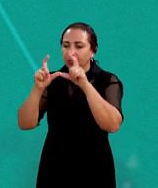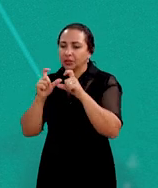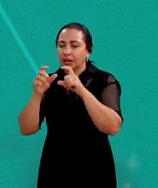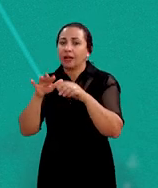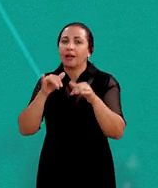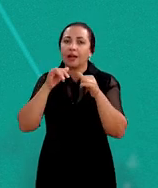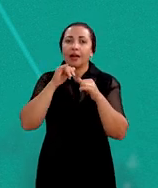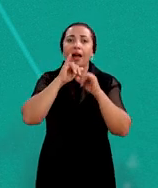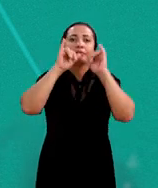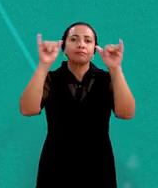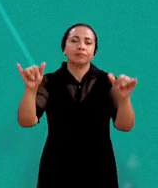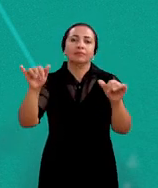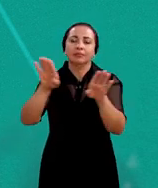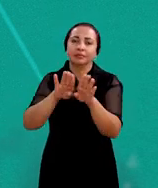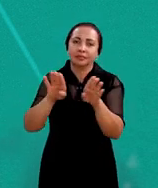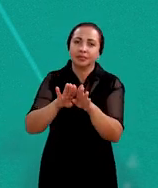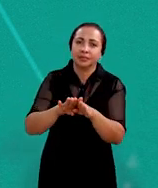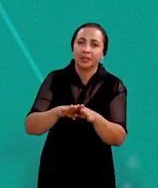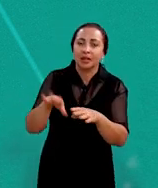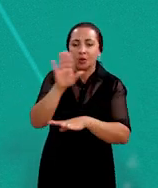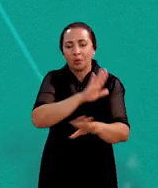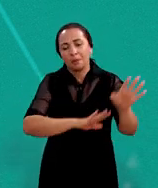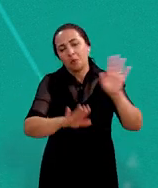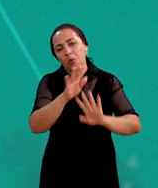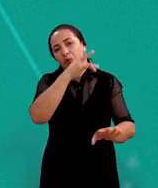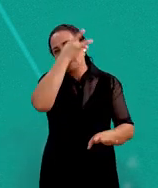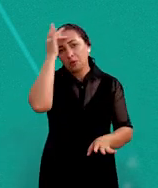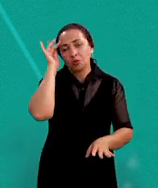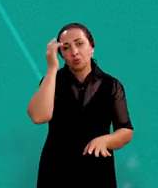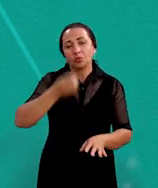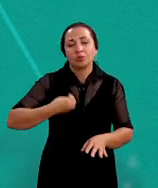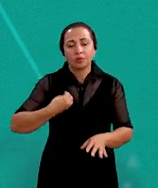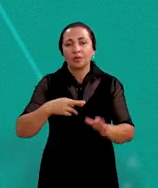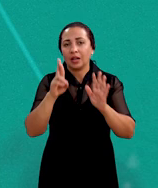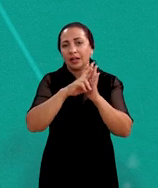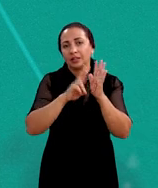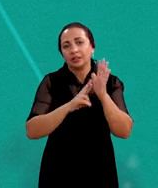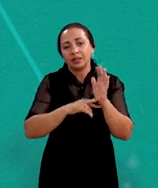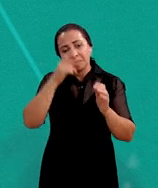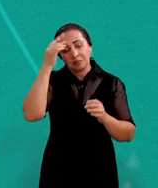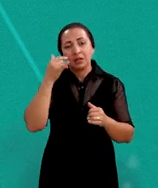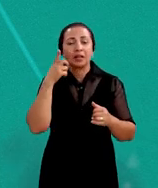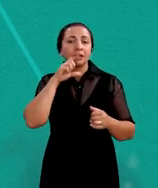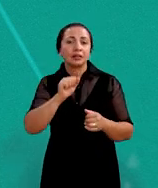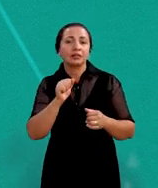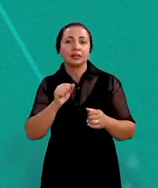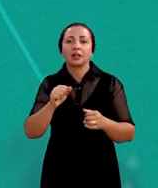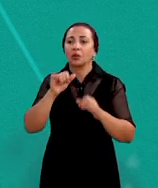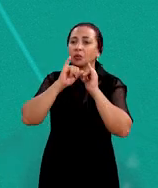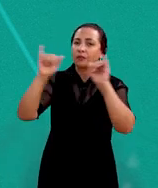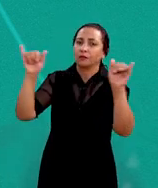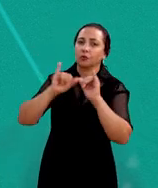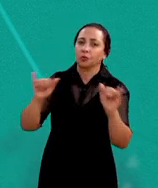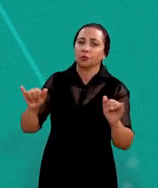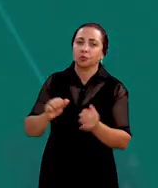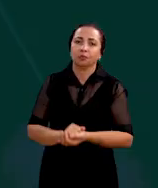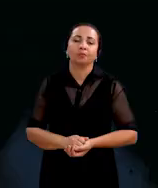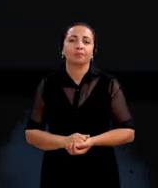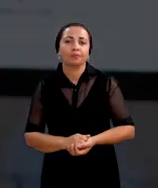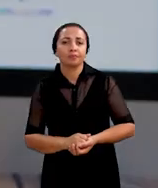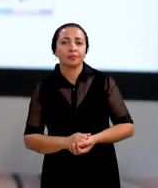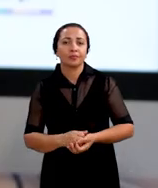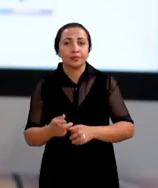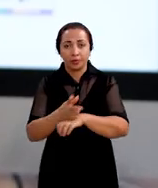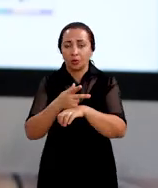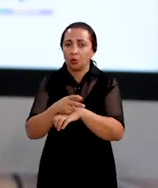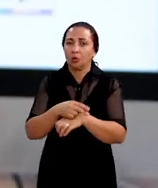ao detectar a queda, avisa também aos cuidadores que estiverem registrados para receber as notificações.